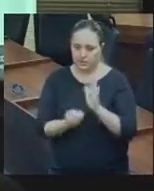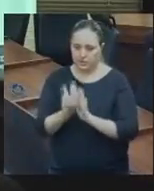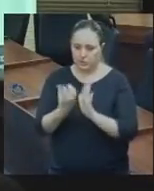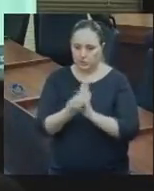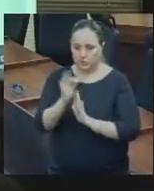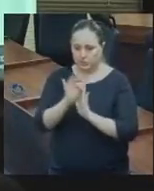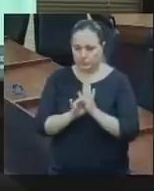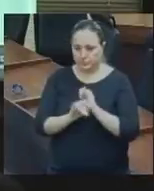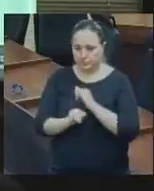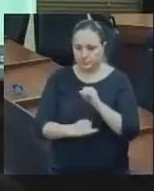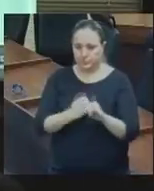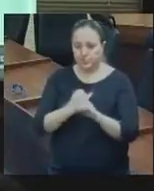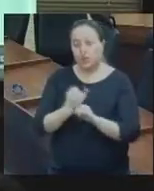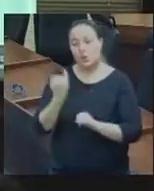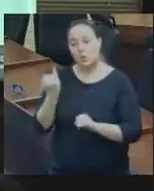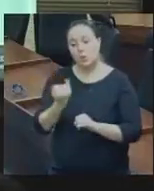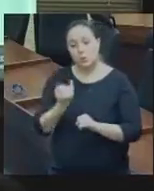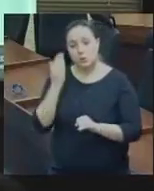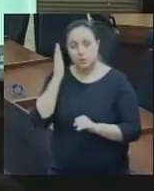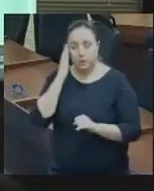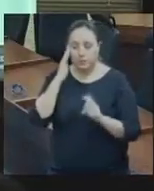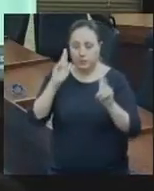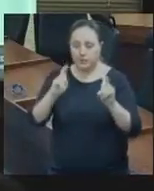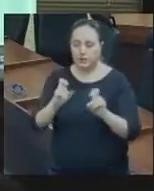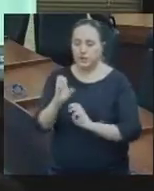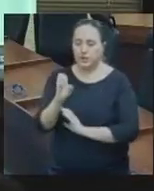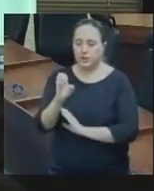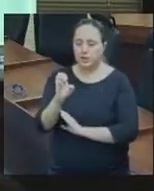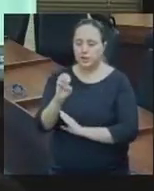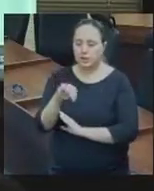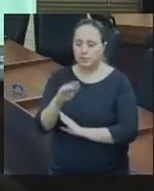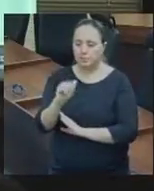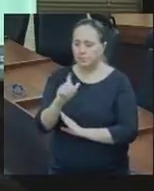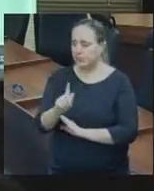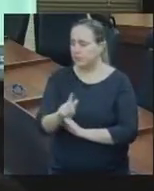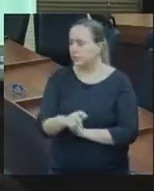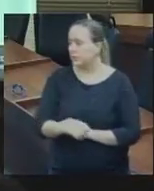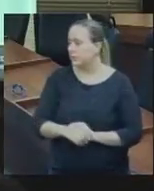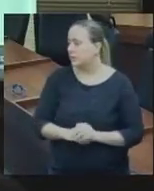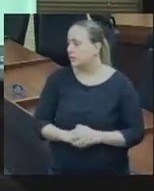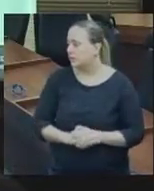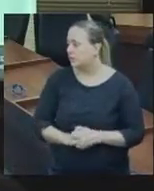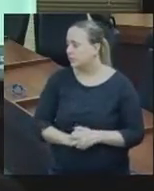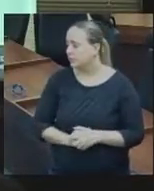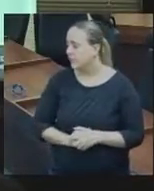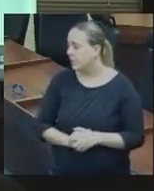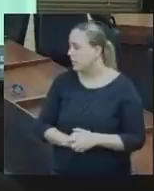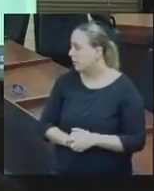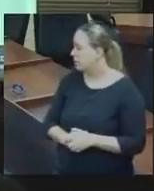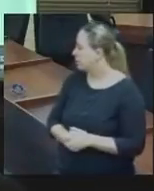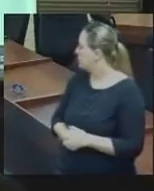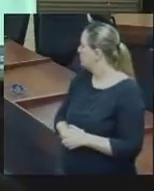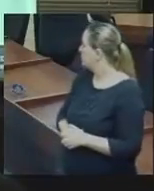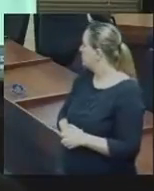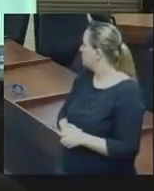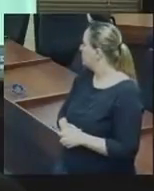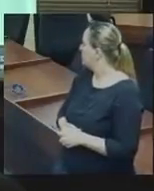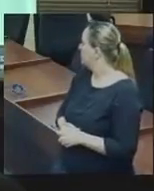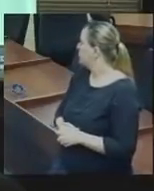é muito importante se informar sobre isso é é